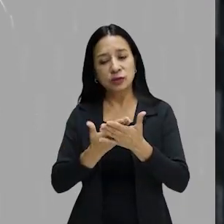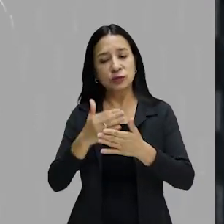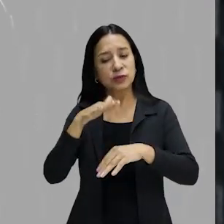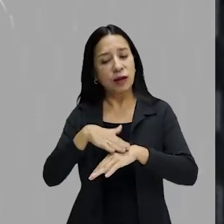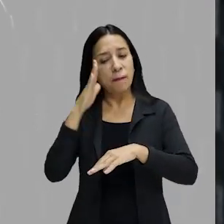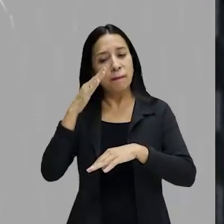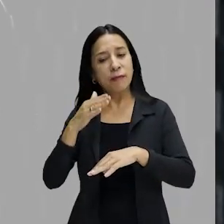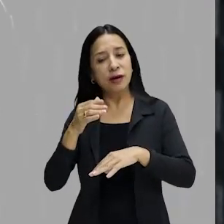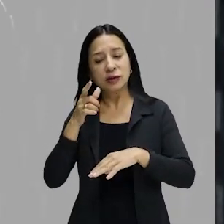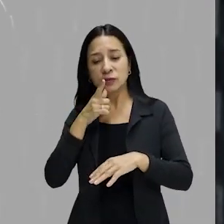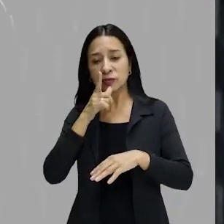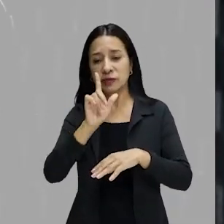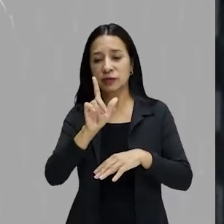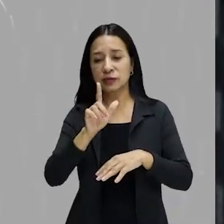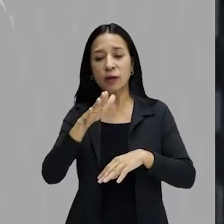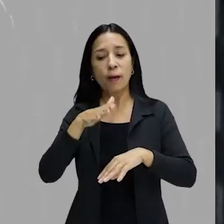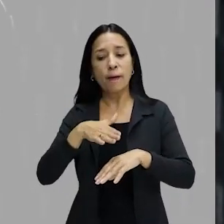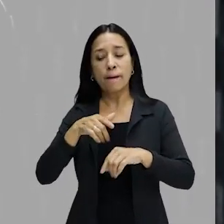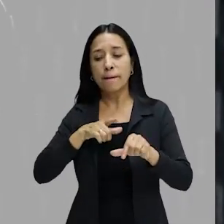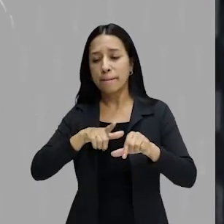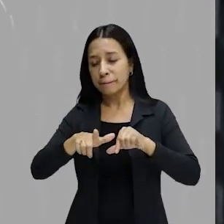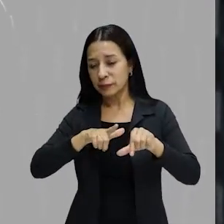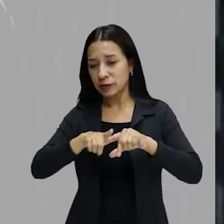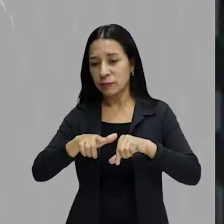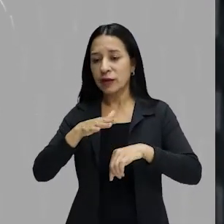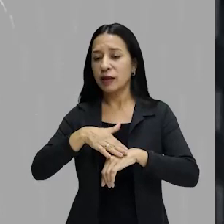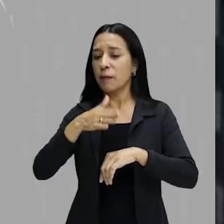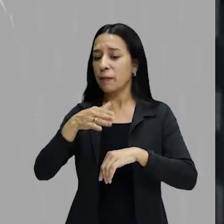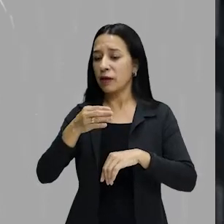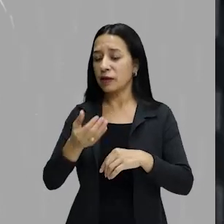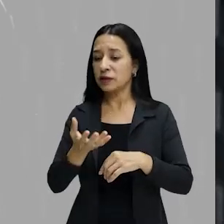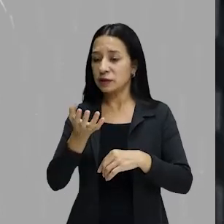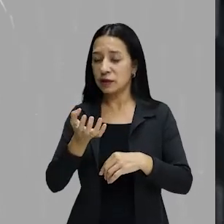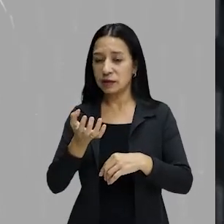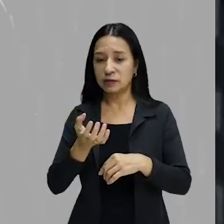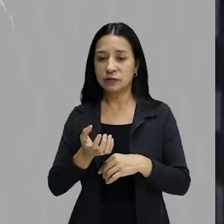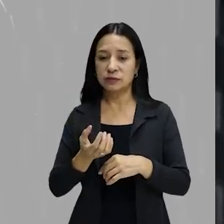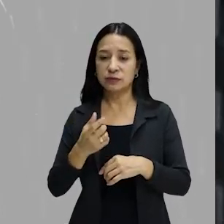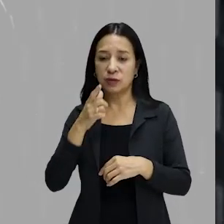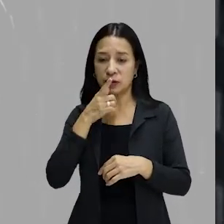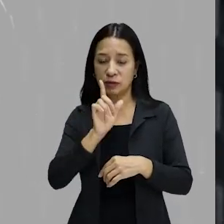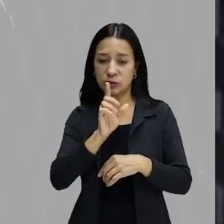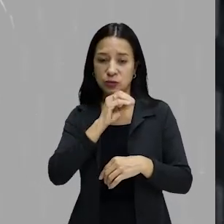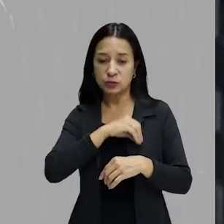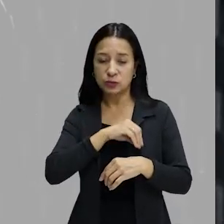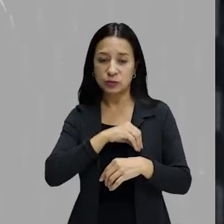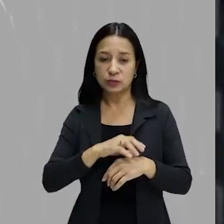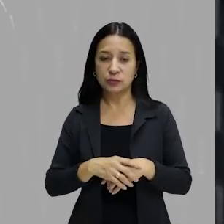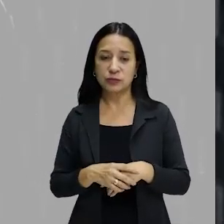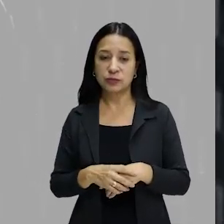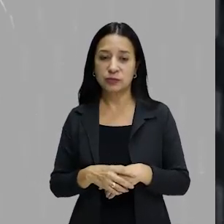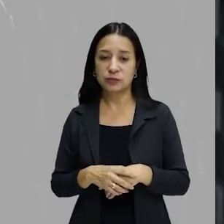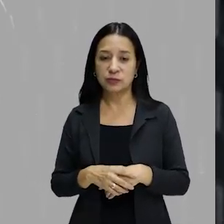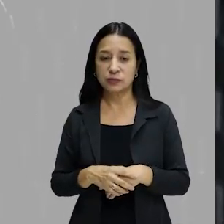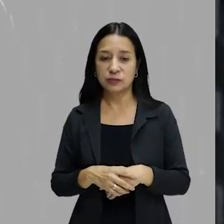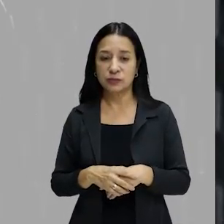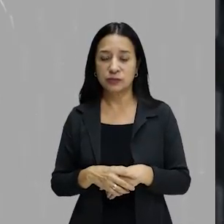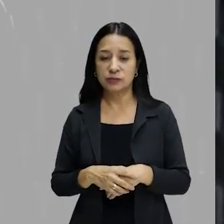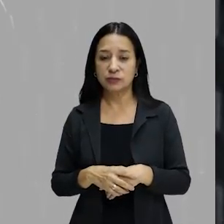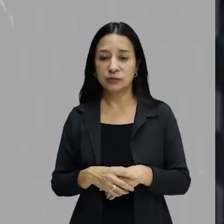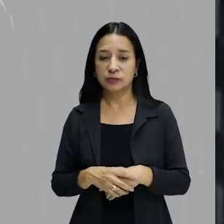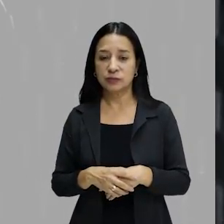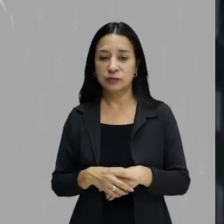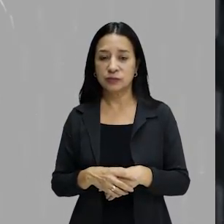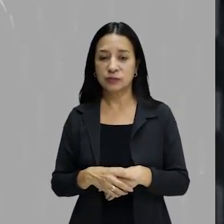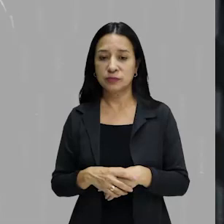tem êxito. Quanto mais se trabalha, mais se ganha dinheiro. Quando os porcos bailam, tempo. Na hora